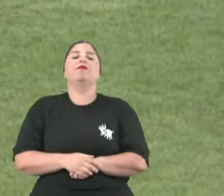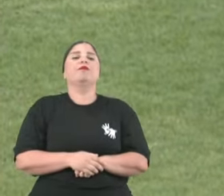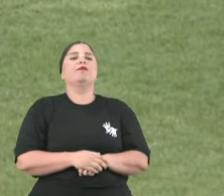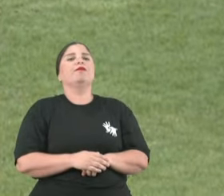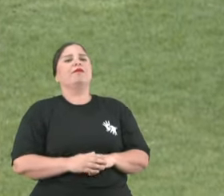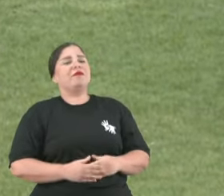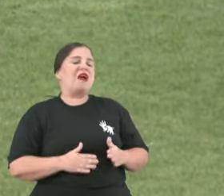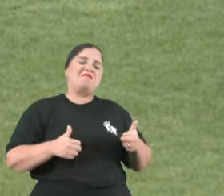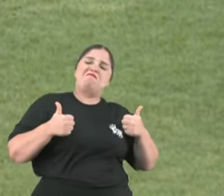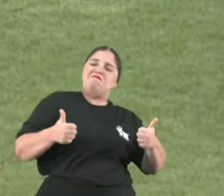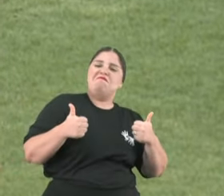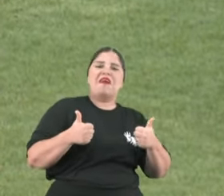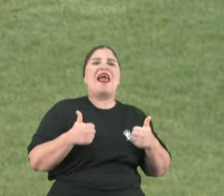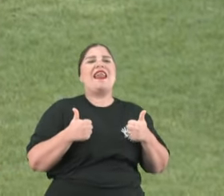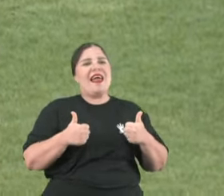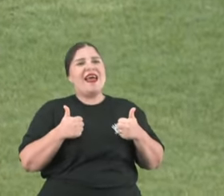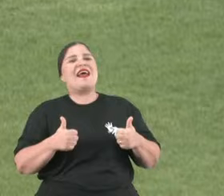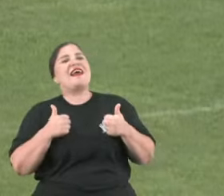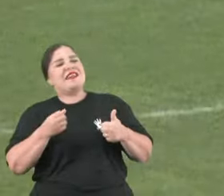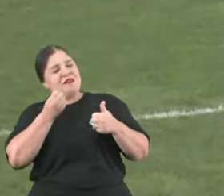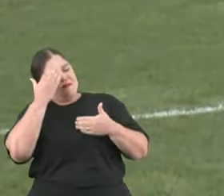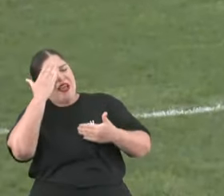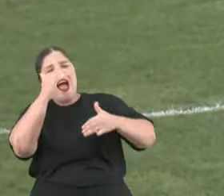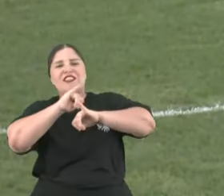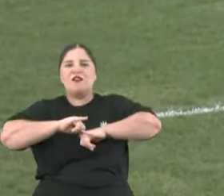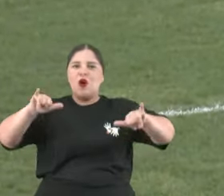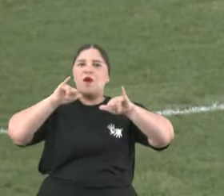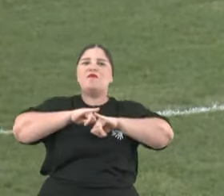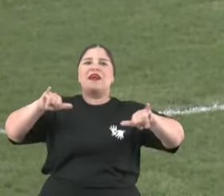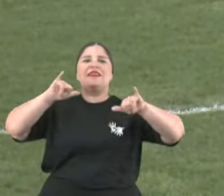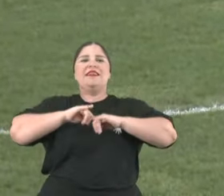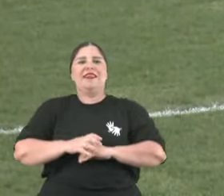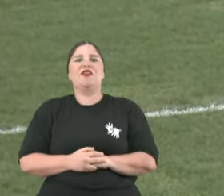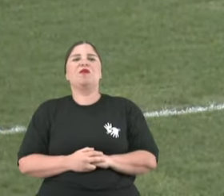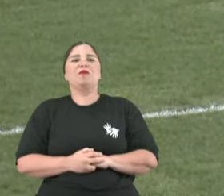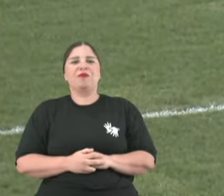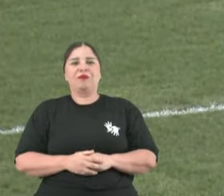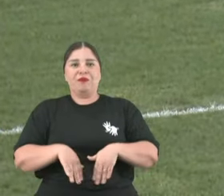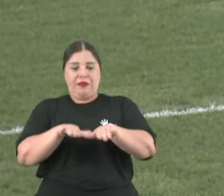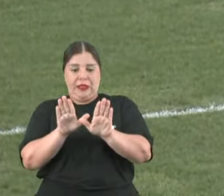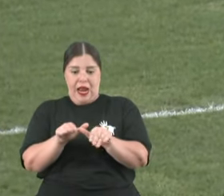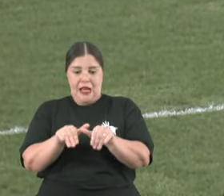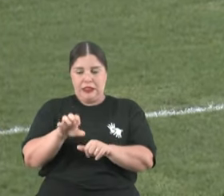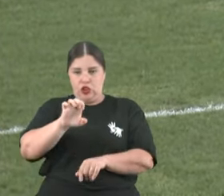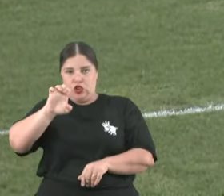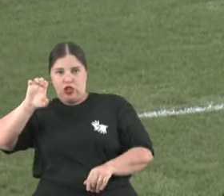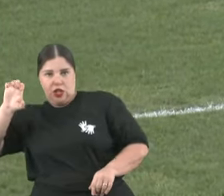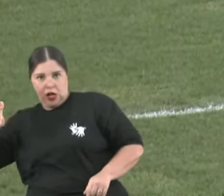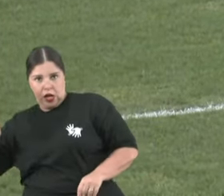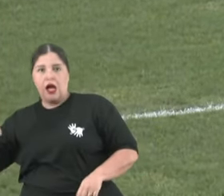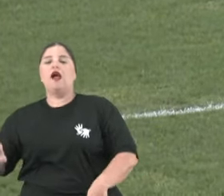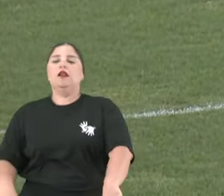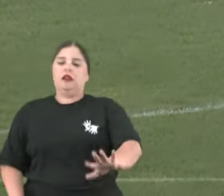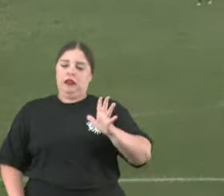pelas informações. O homem que tem a notícia na mira, asa à esquerda do nosso vídeo, CQB à